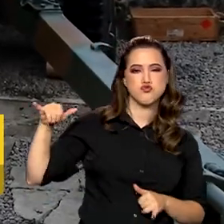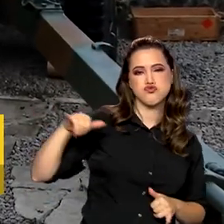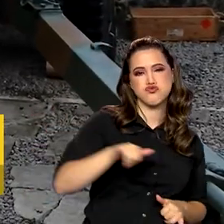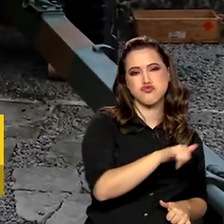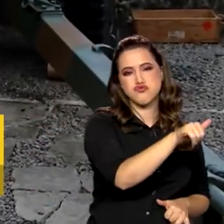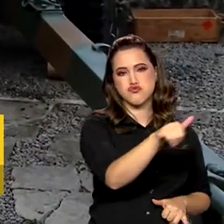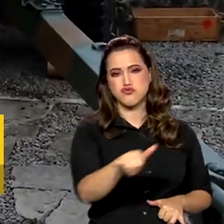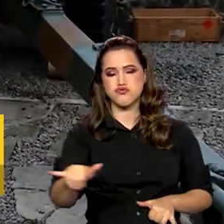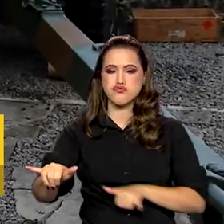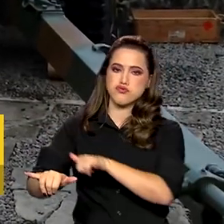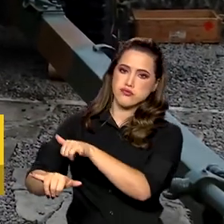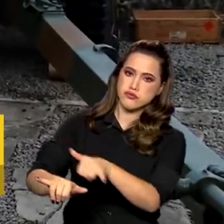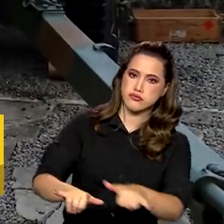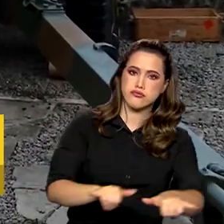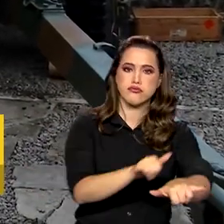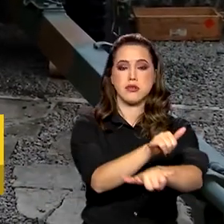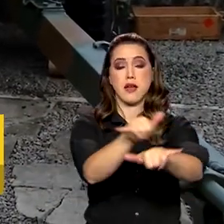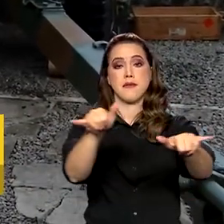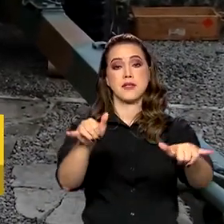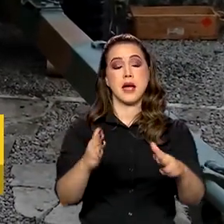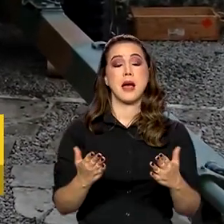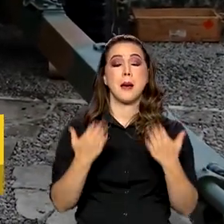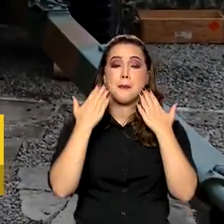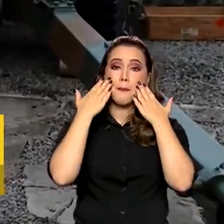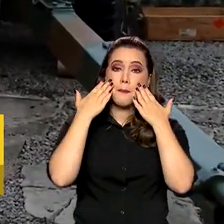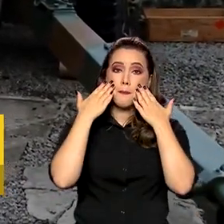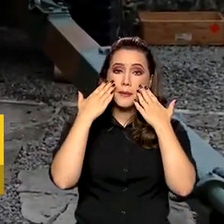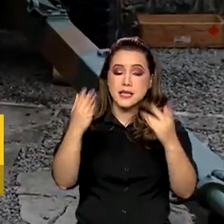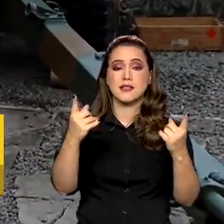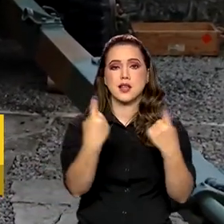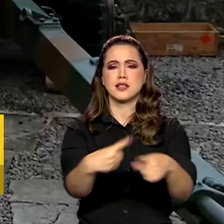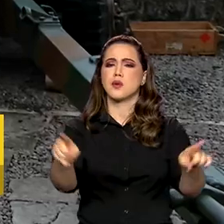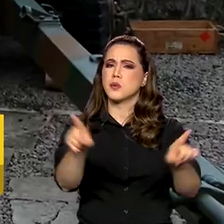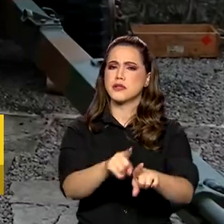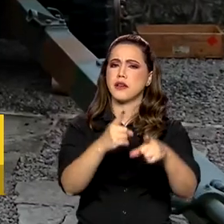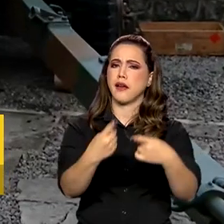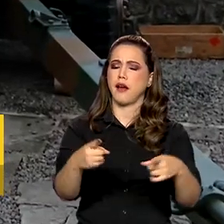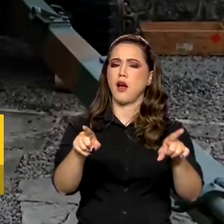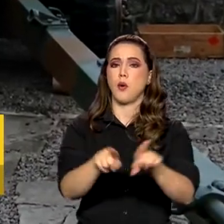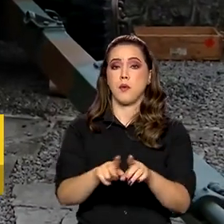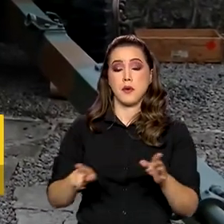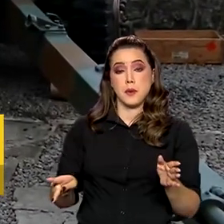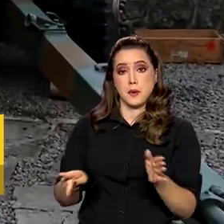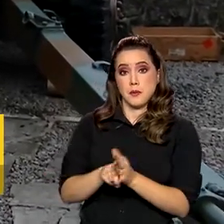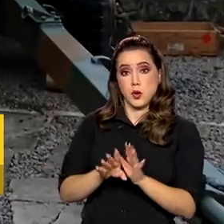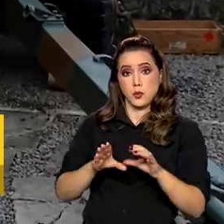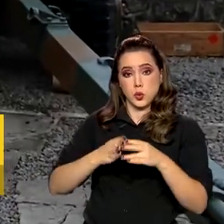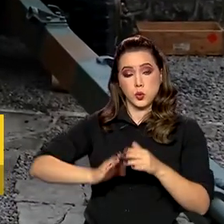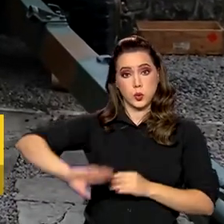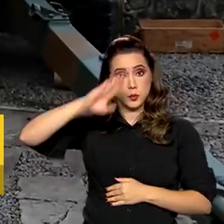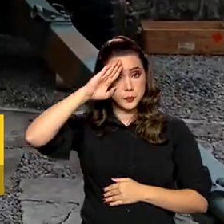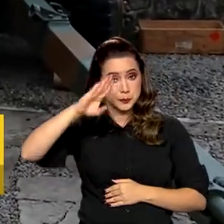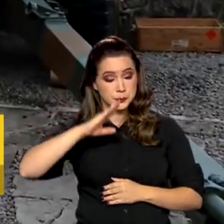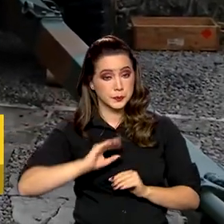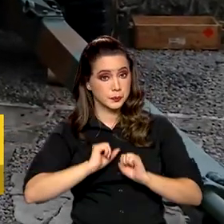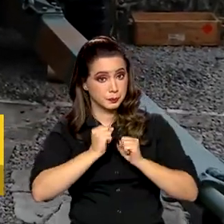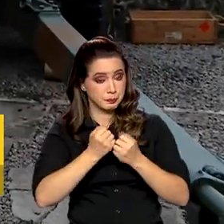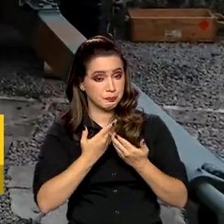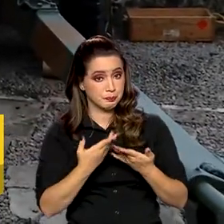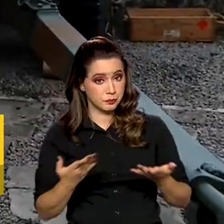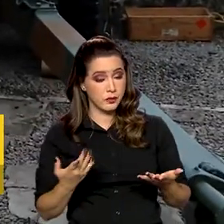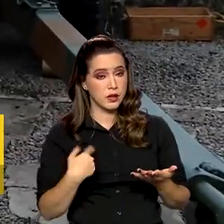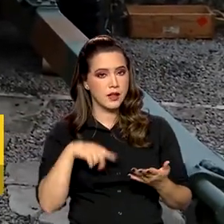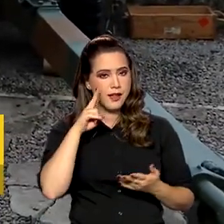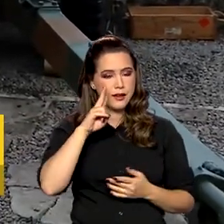Fumaça, apresentação de bandas dos fuzileiros navais e outras bandas militares. Em seguida, vai ter demonstração